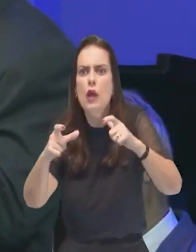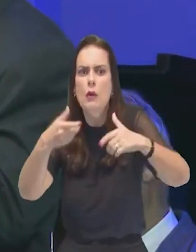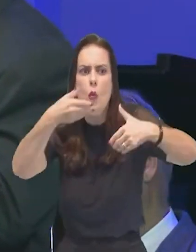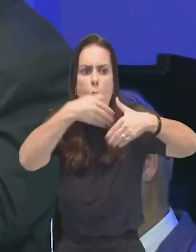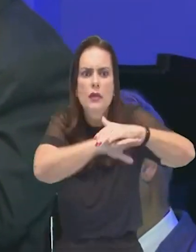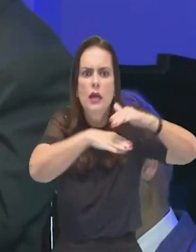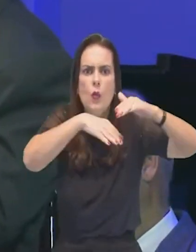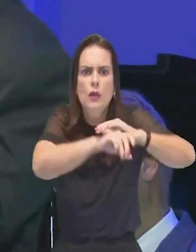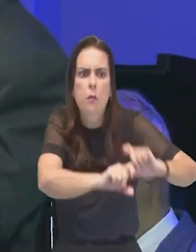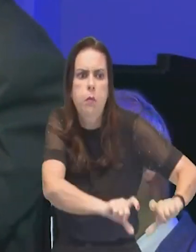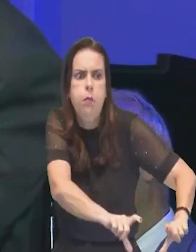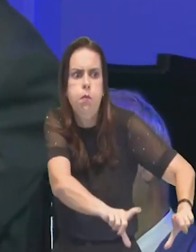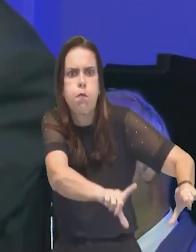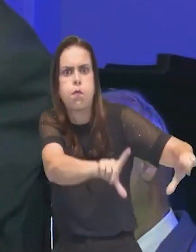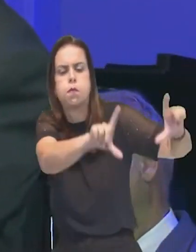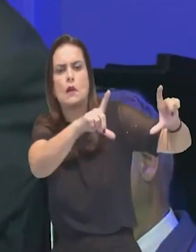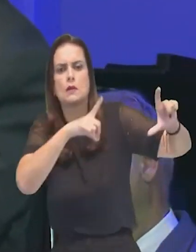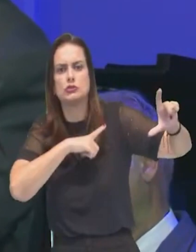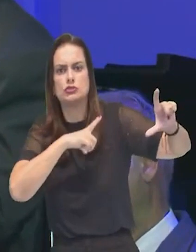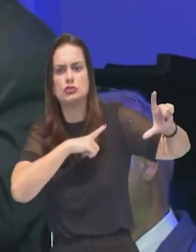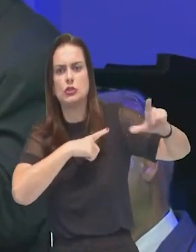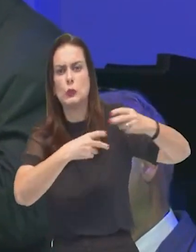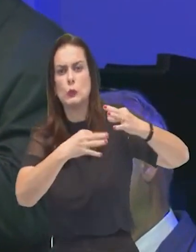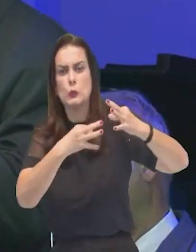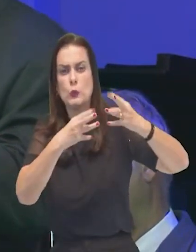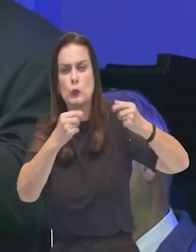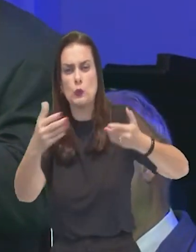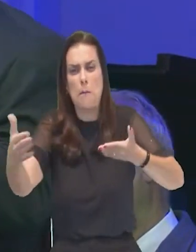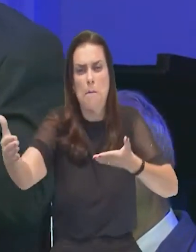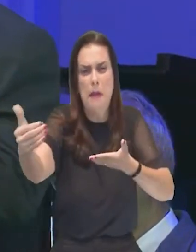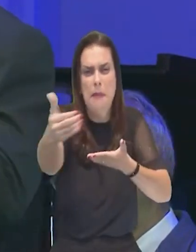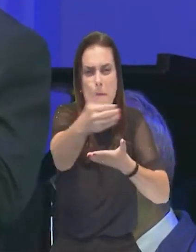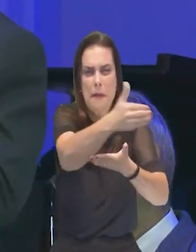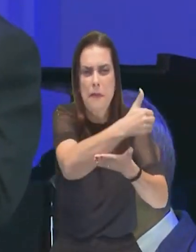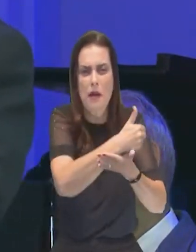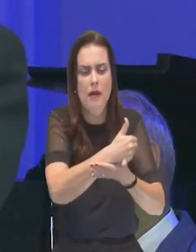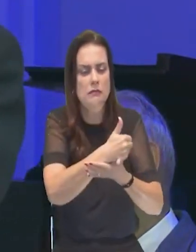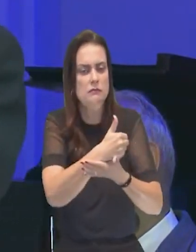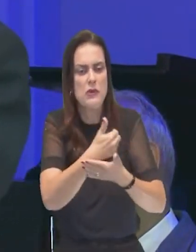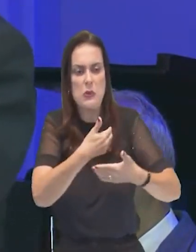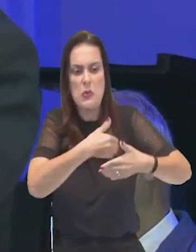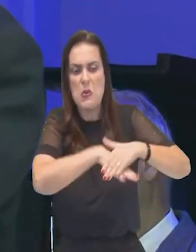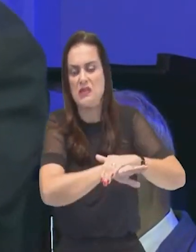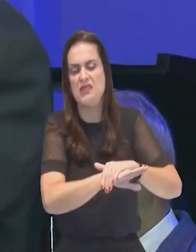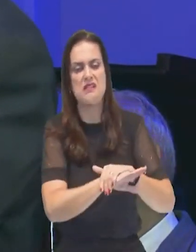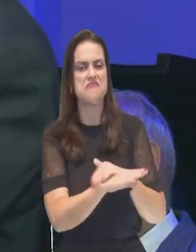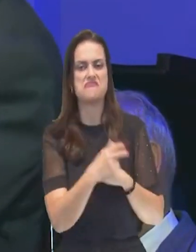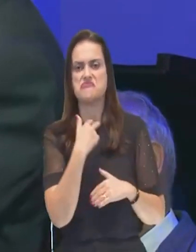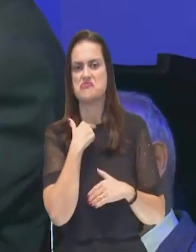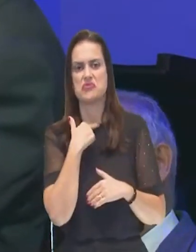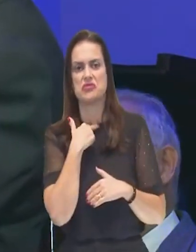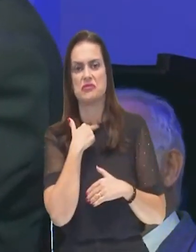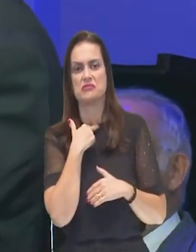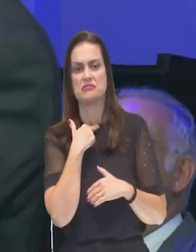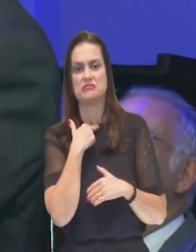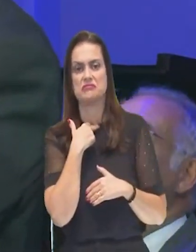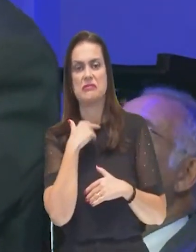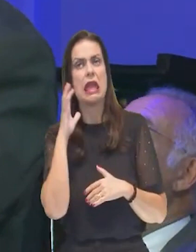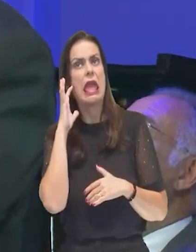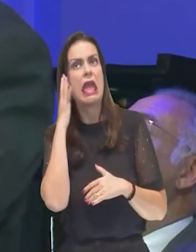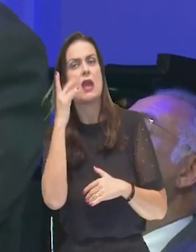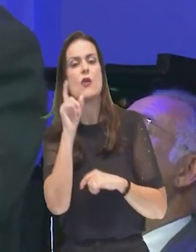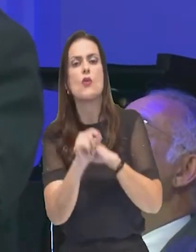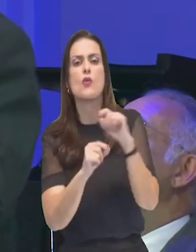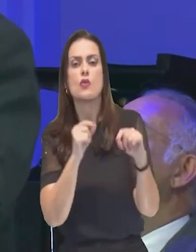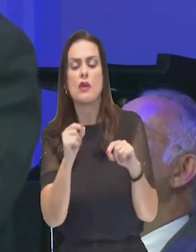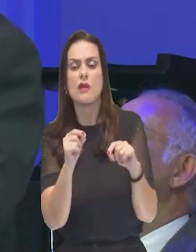celeiros para guardar todos os frutos que ele recolheu. Tudo que ele recolheu, não tinha lugar. Então ele resolveu fazer o seguinte: